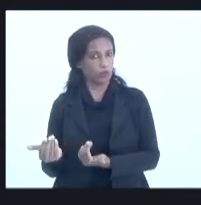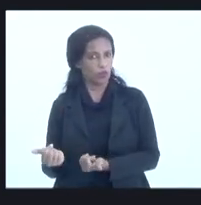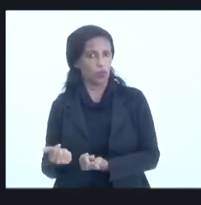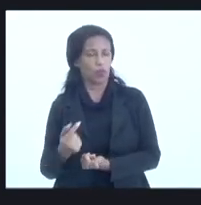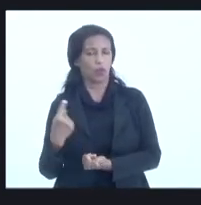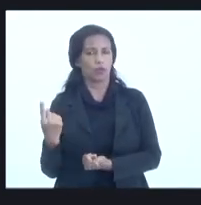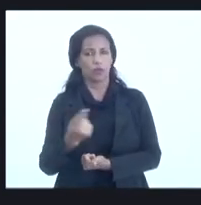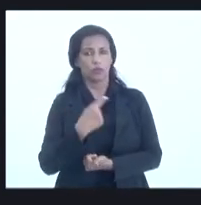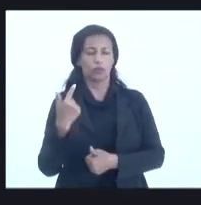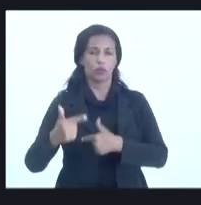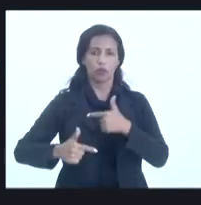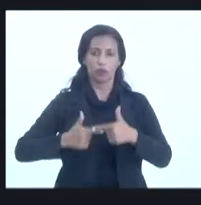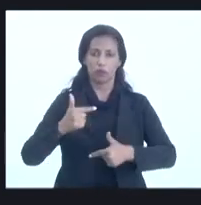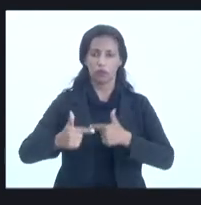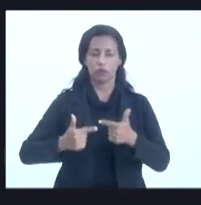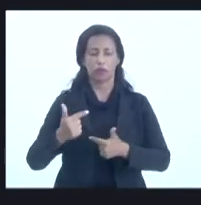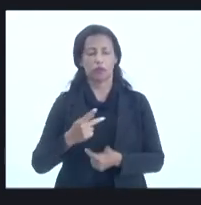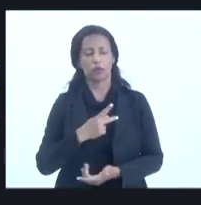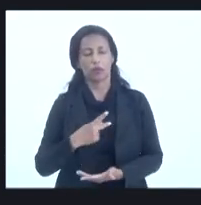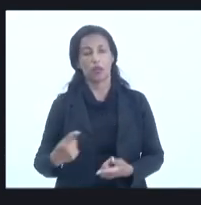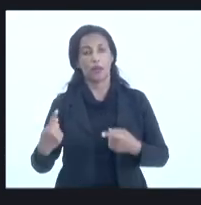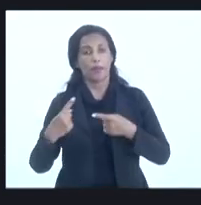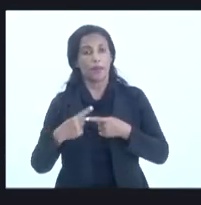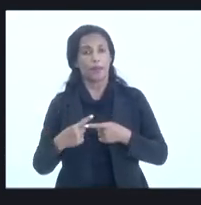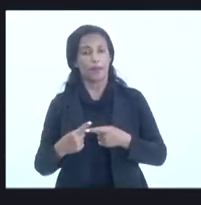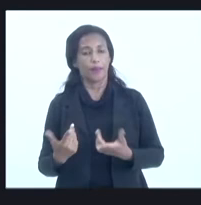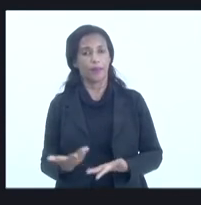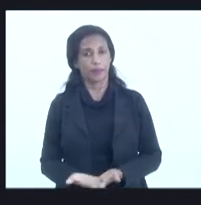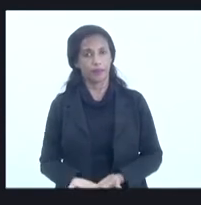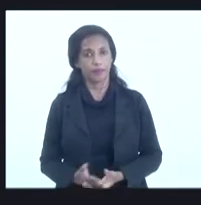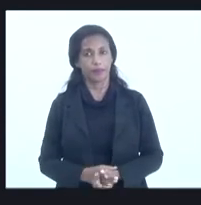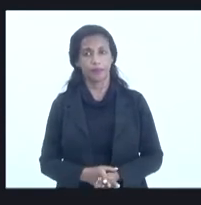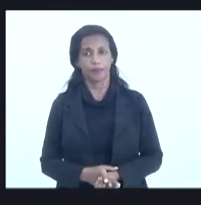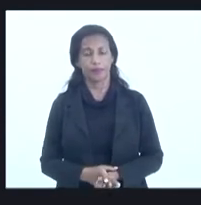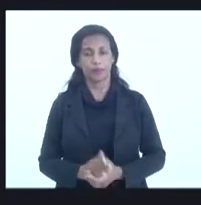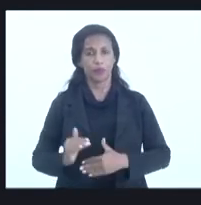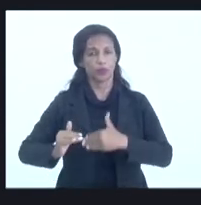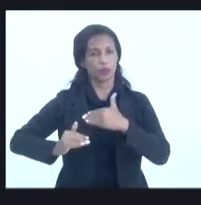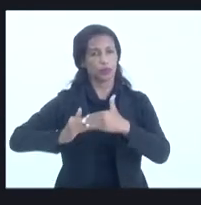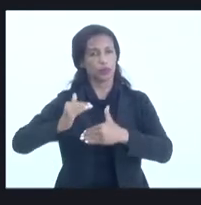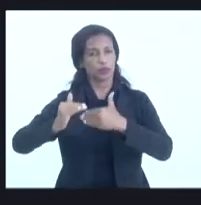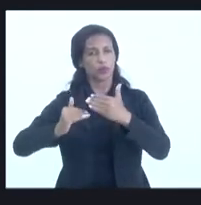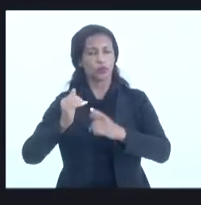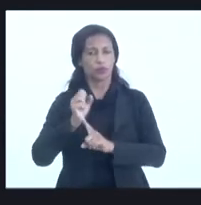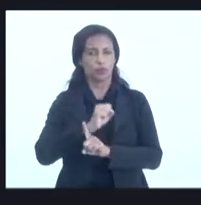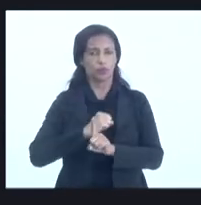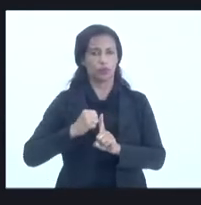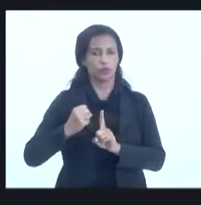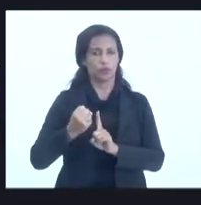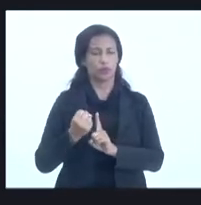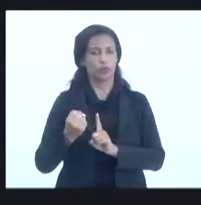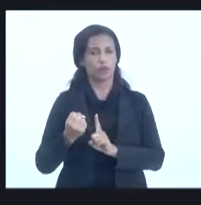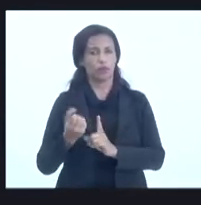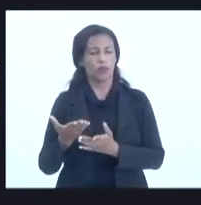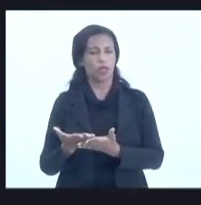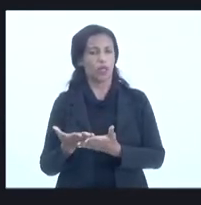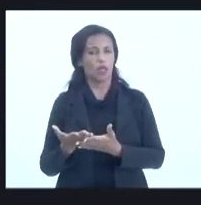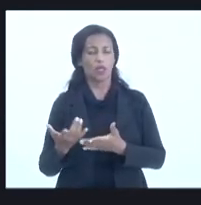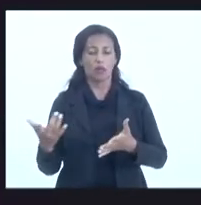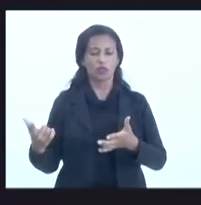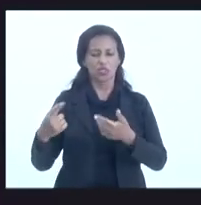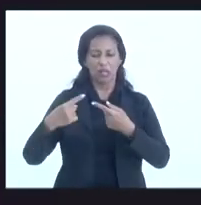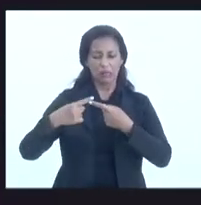nossos trabalhadores, presidente, porque o desenvolvimento social ele não está desatrelado,